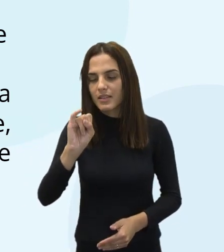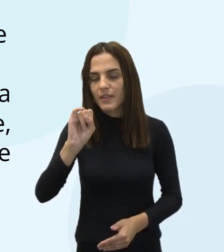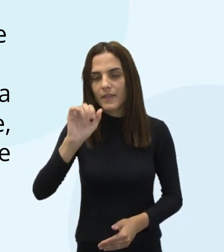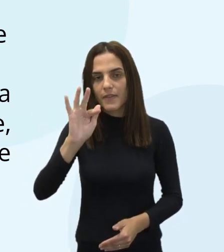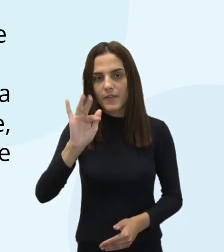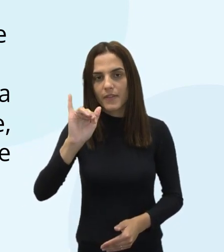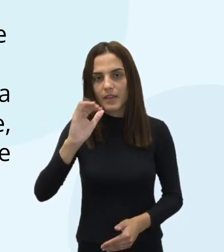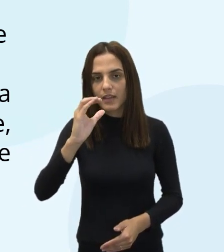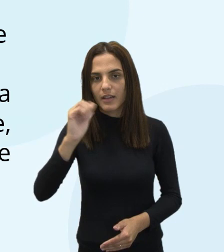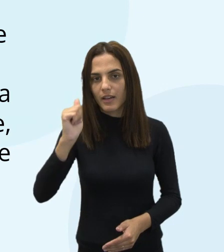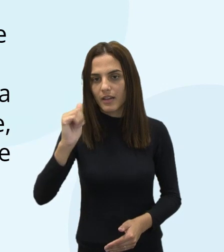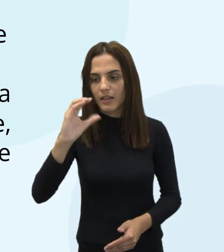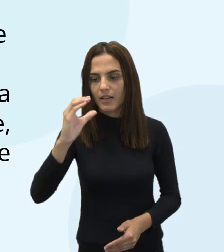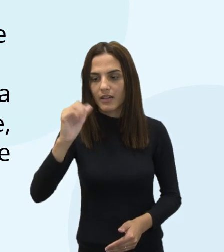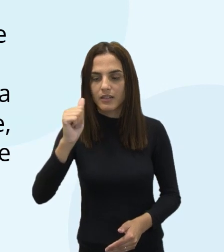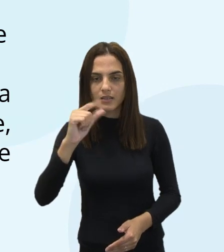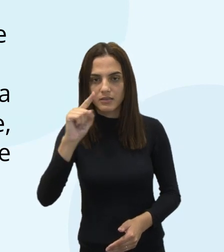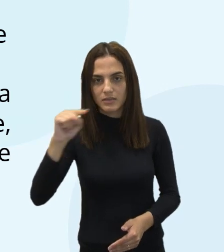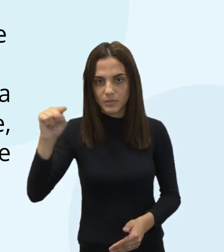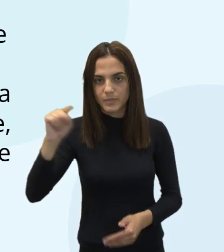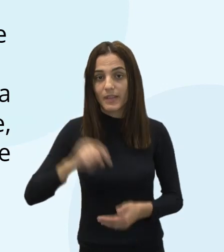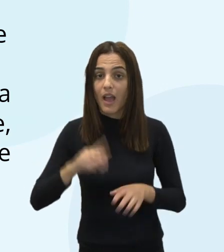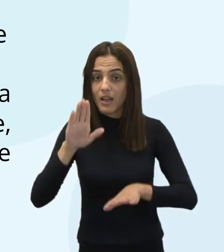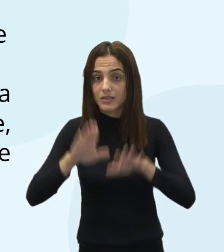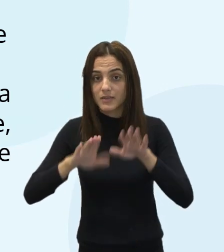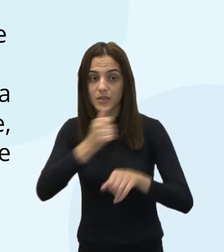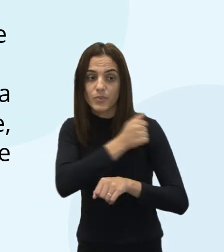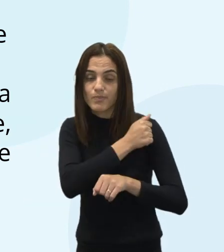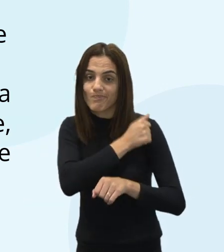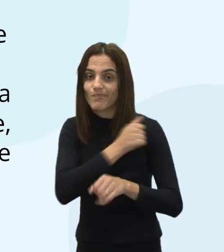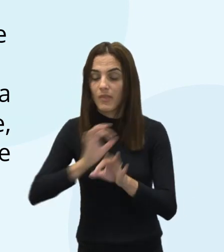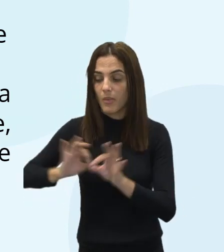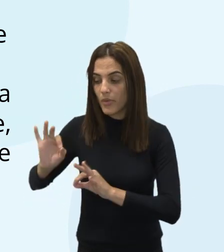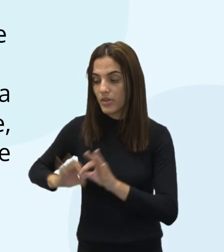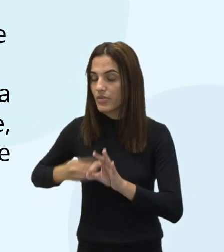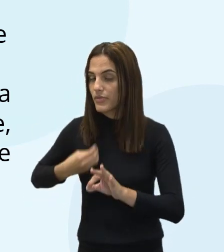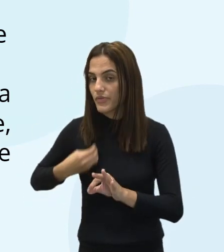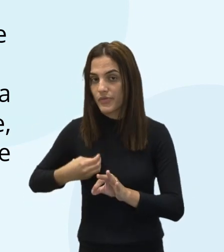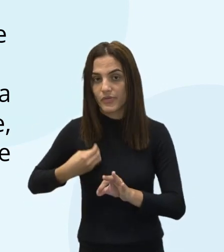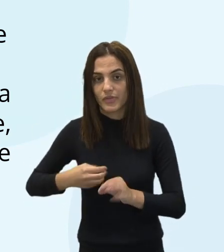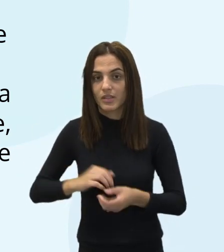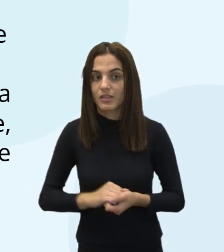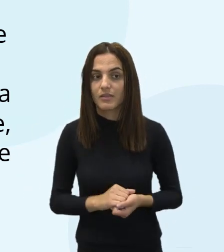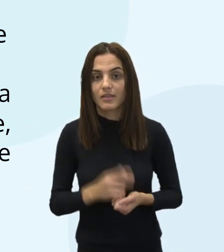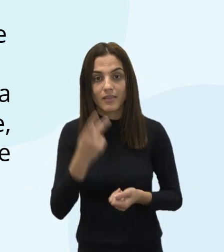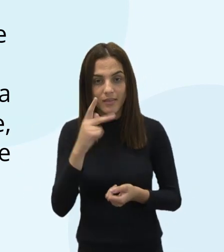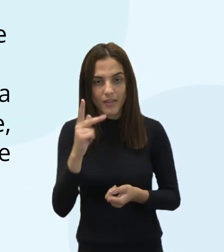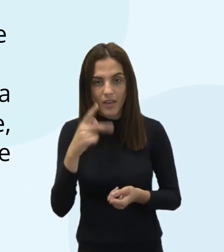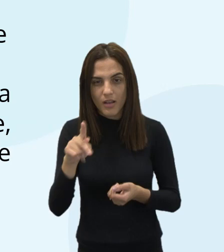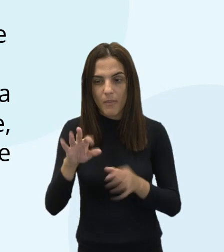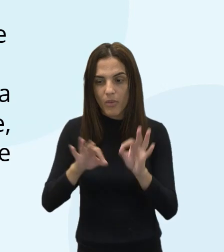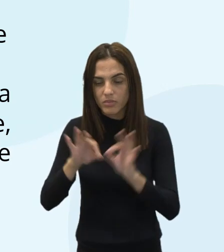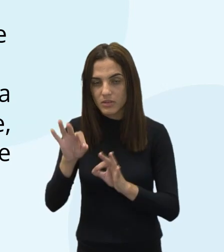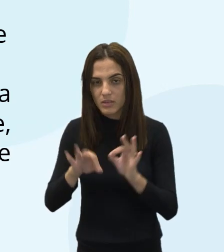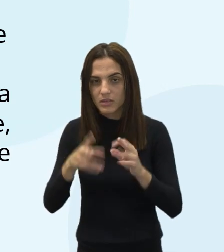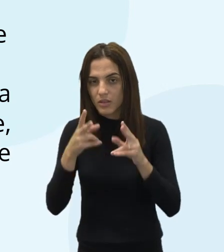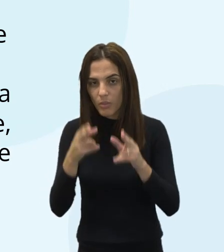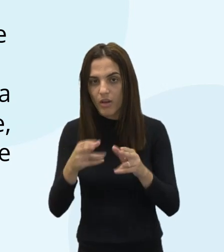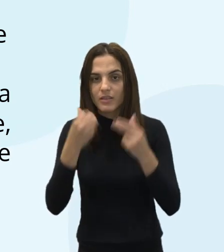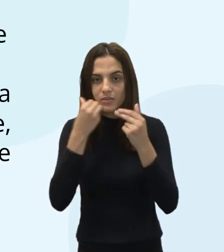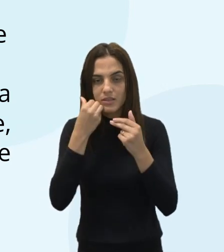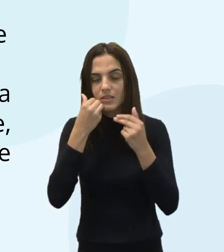que o aluno, às vezes, o estudante, não está montando um projeto de vida dele de forma coisificada? Então, em ciências humanas,